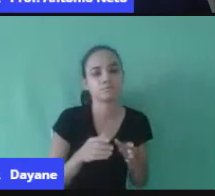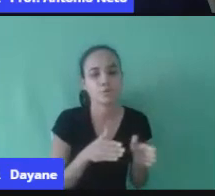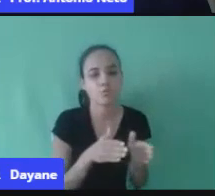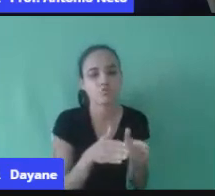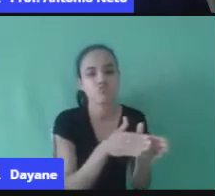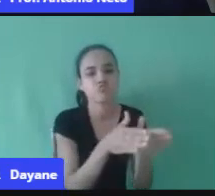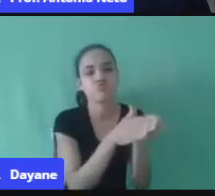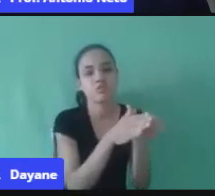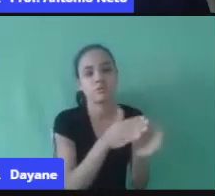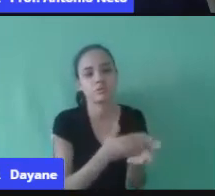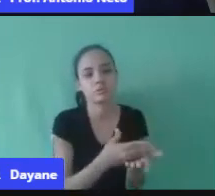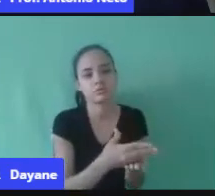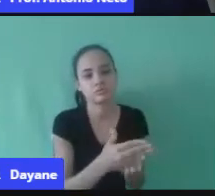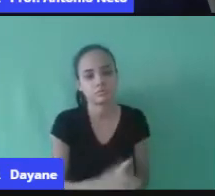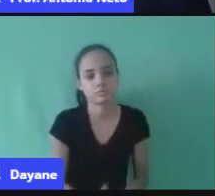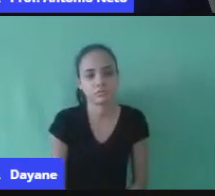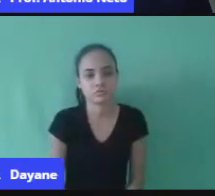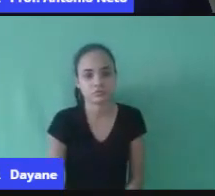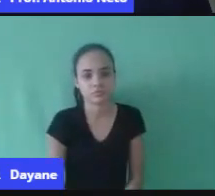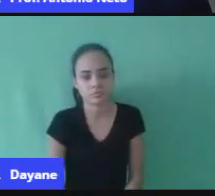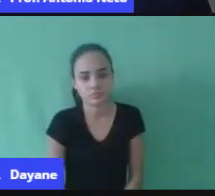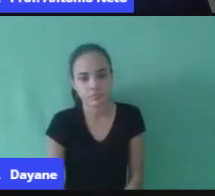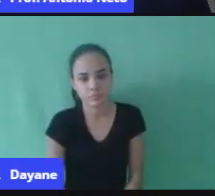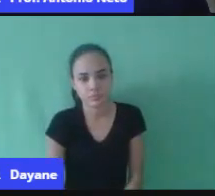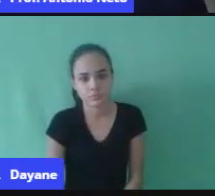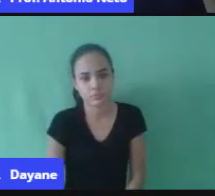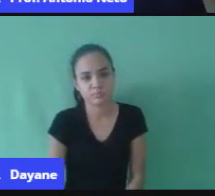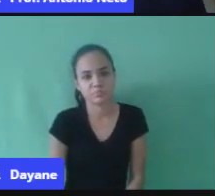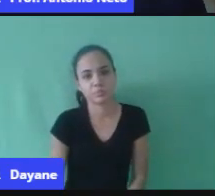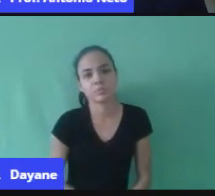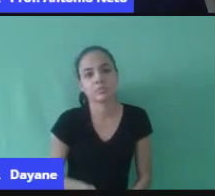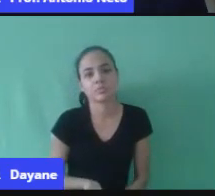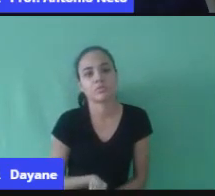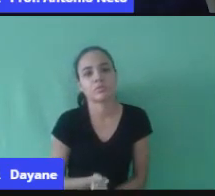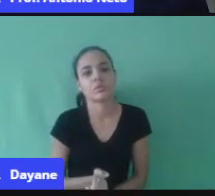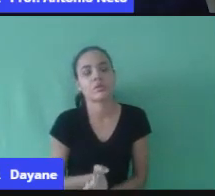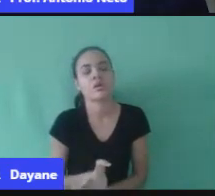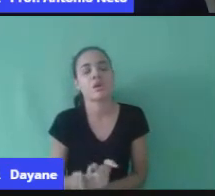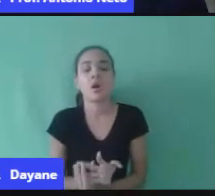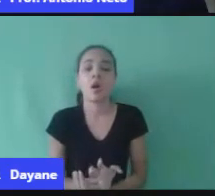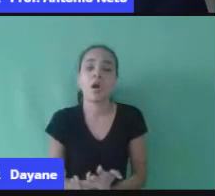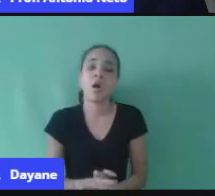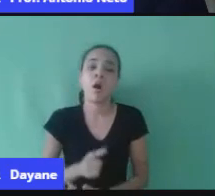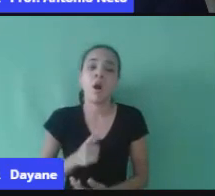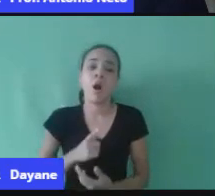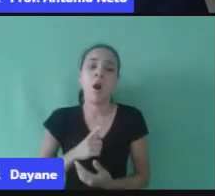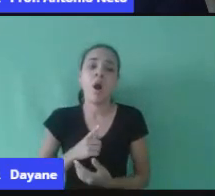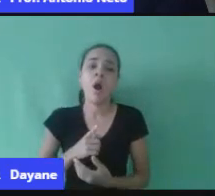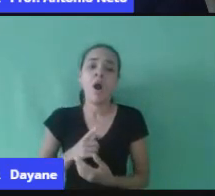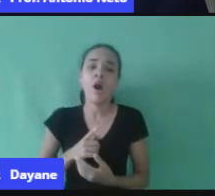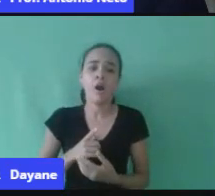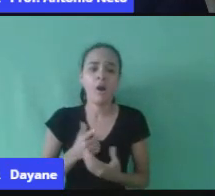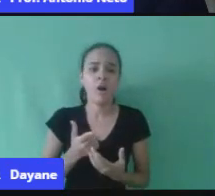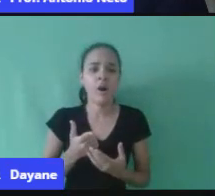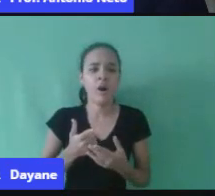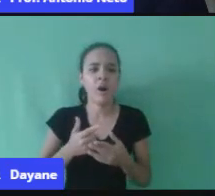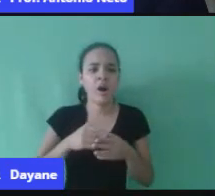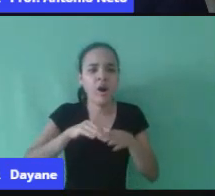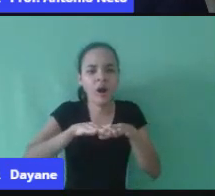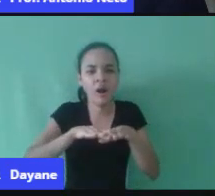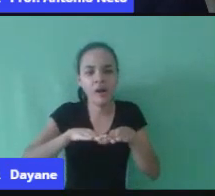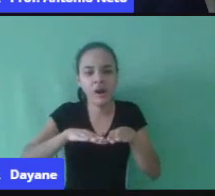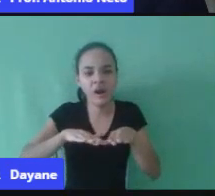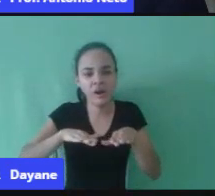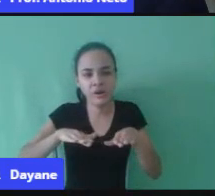Aí a nossa cidade, como ela tem um relevo, ela tem um relevo ondulado, ela não tem grandes mudanças,